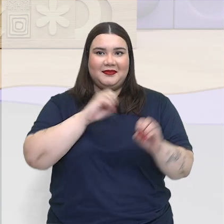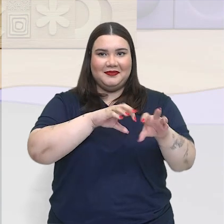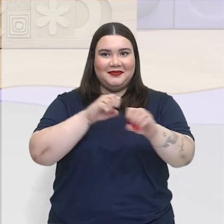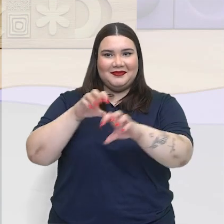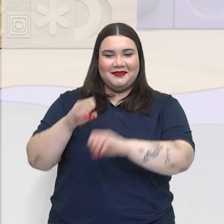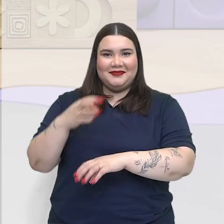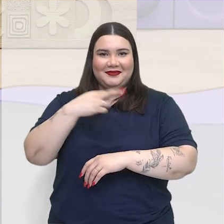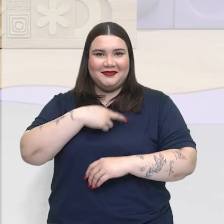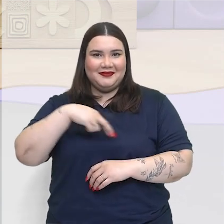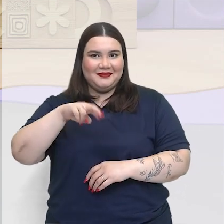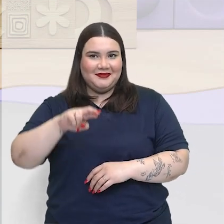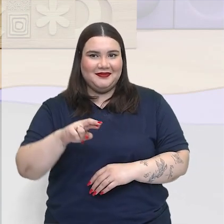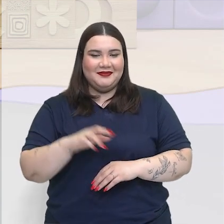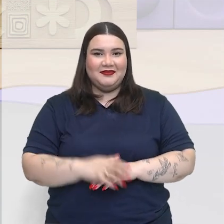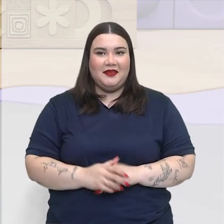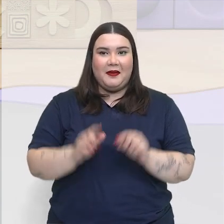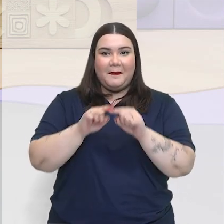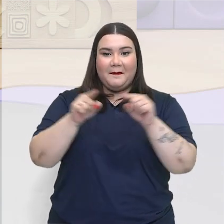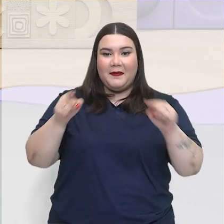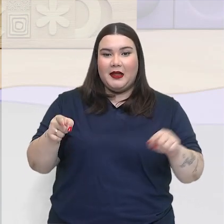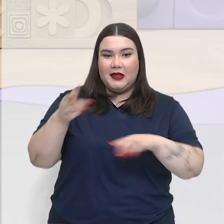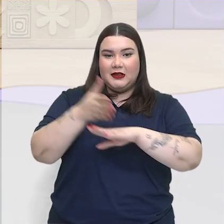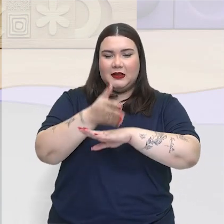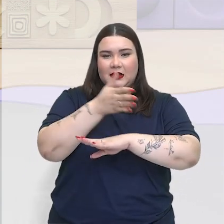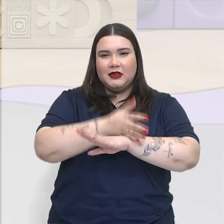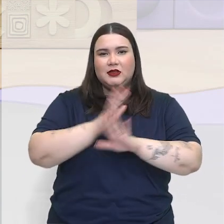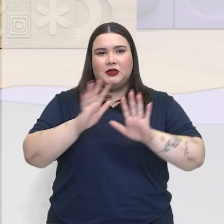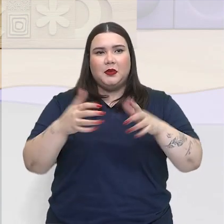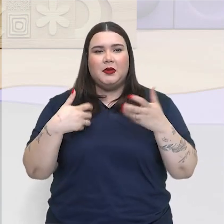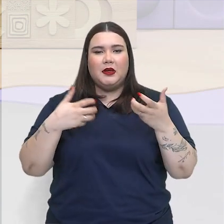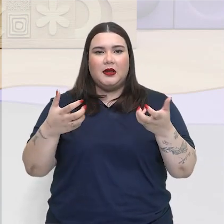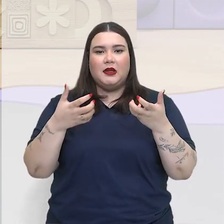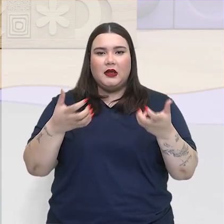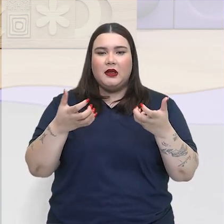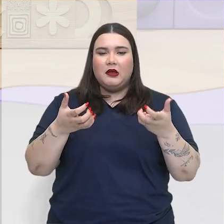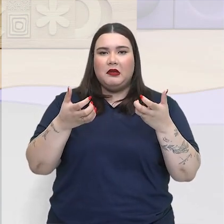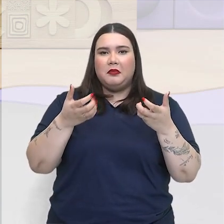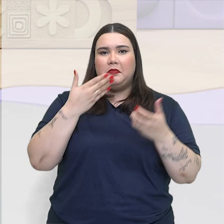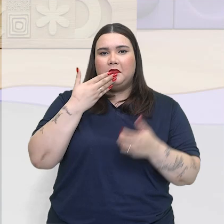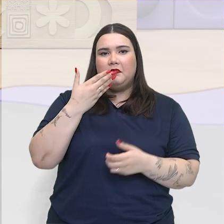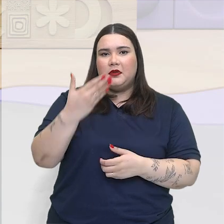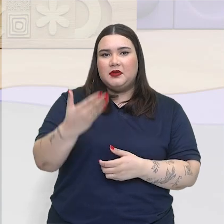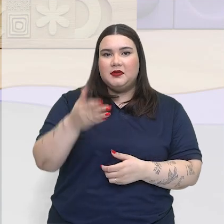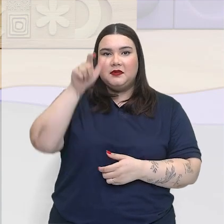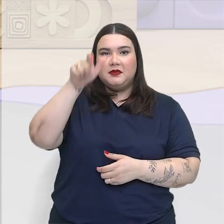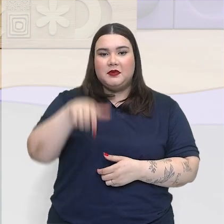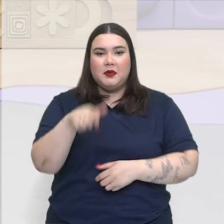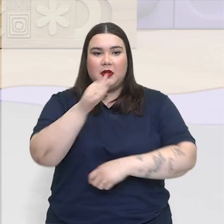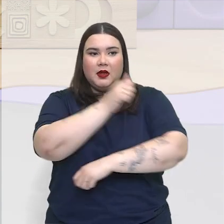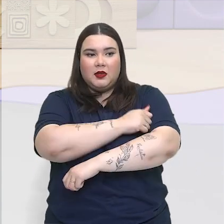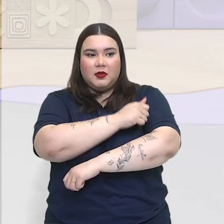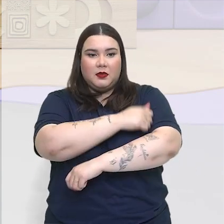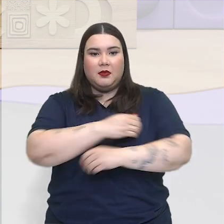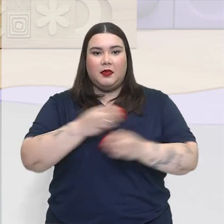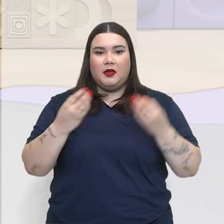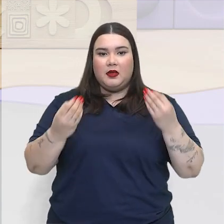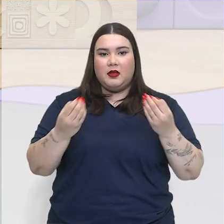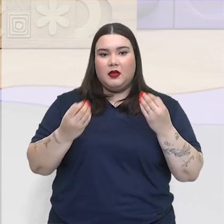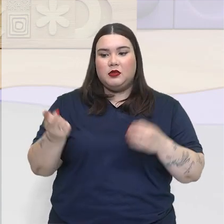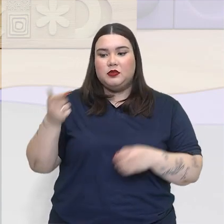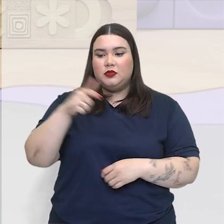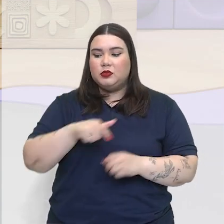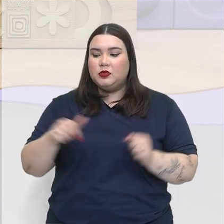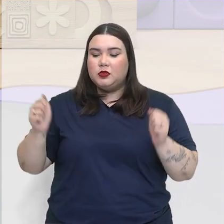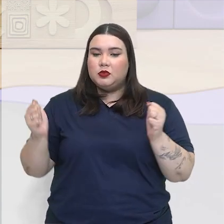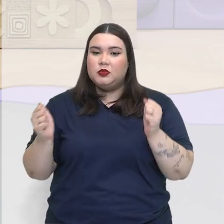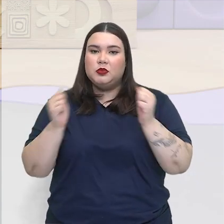ensino religioso. Mas, antes de mais nada, eu queria convidar você, meu caro aluno, minha cara aluna, para